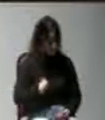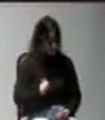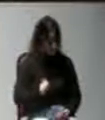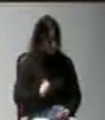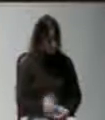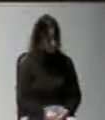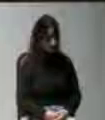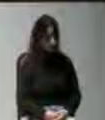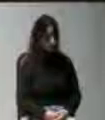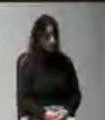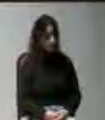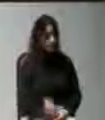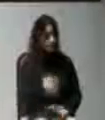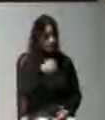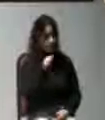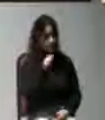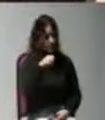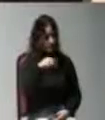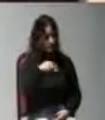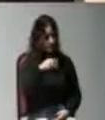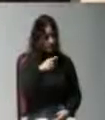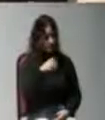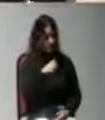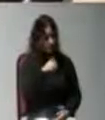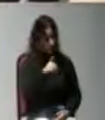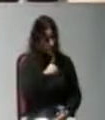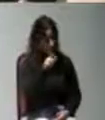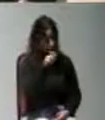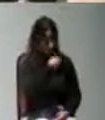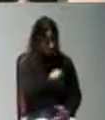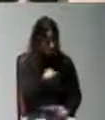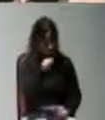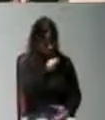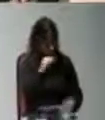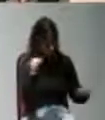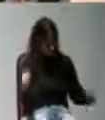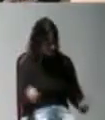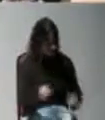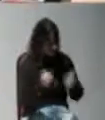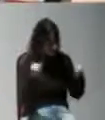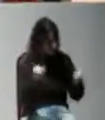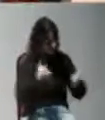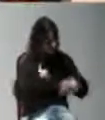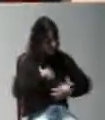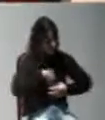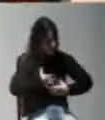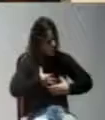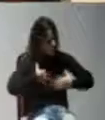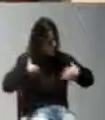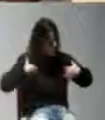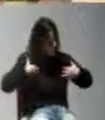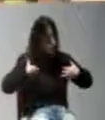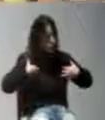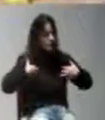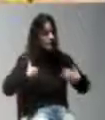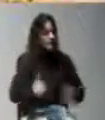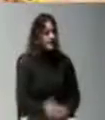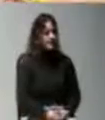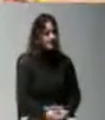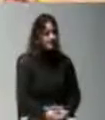A AMPED é uma associação extremamente importante. Eu me sinto muito honrada, eu me sinto